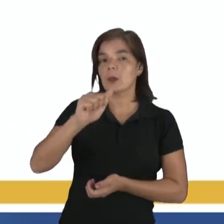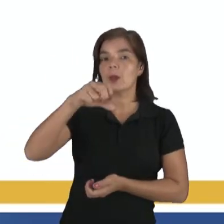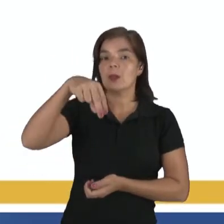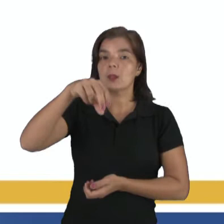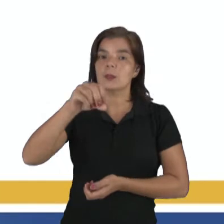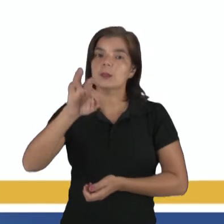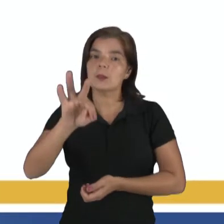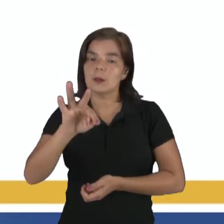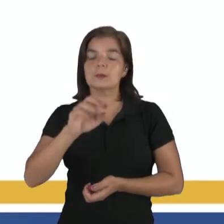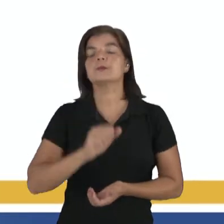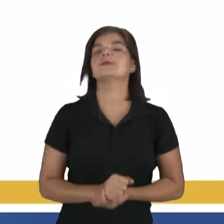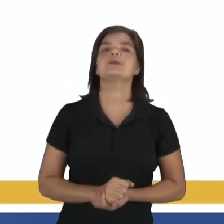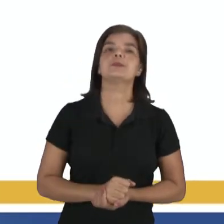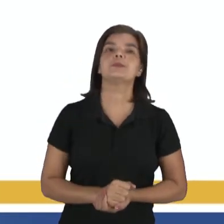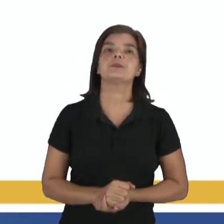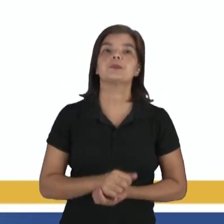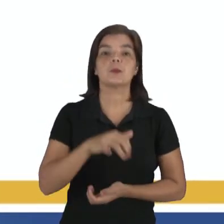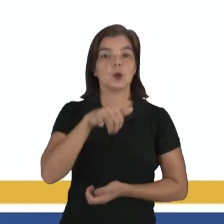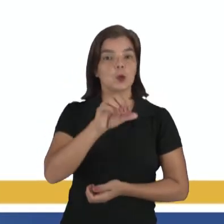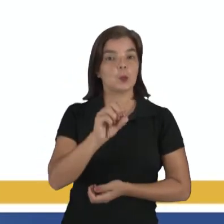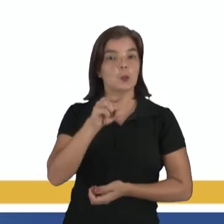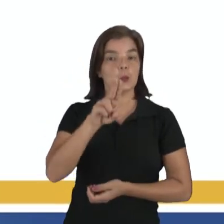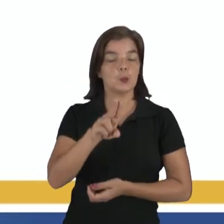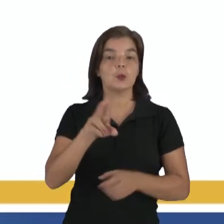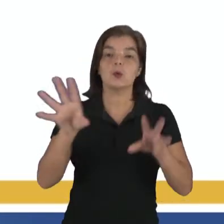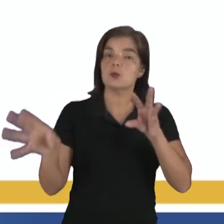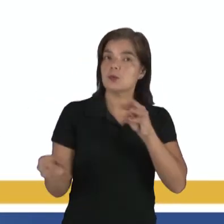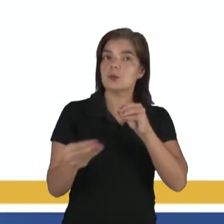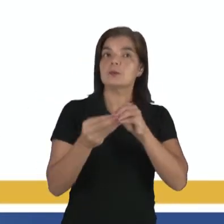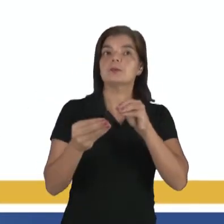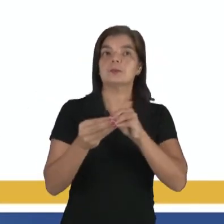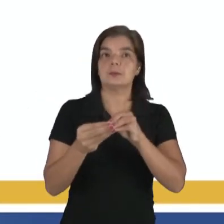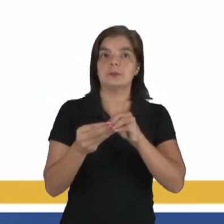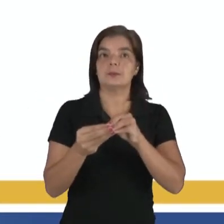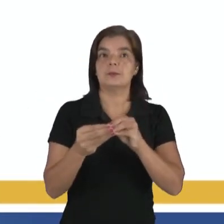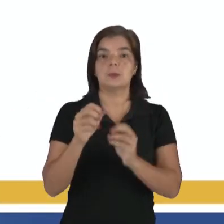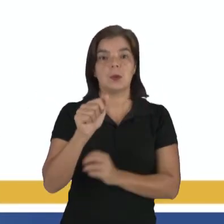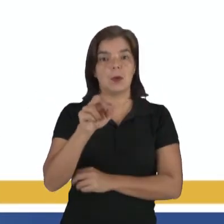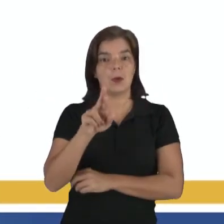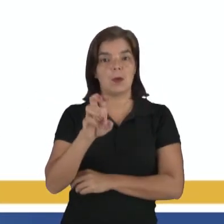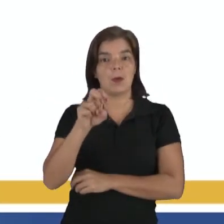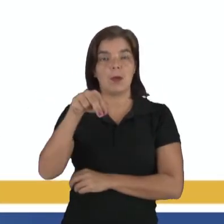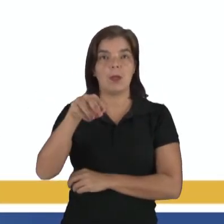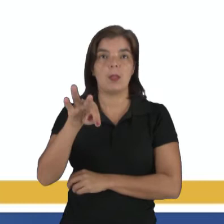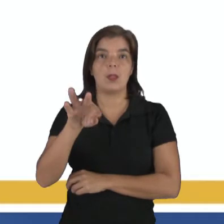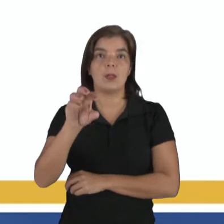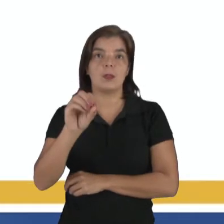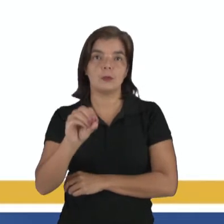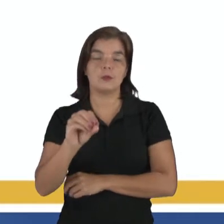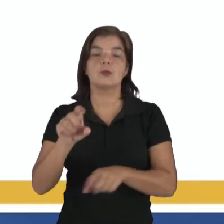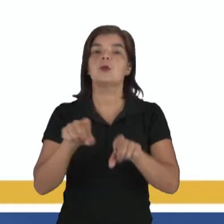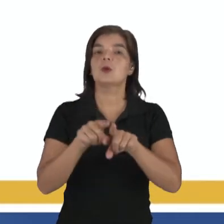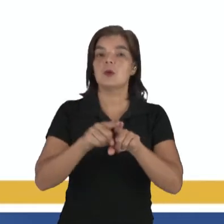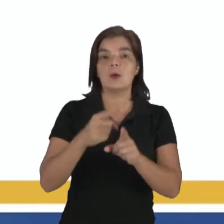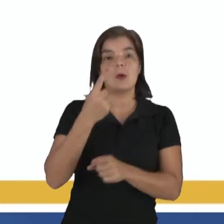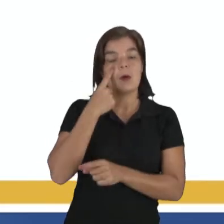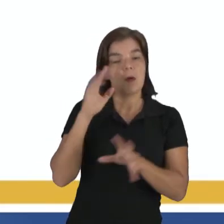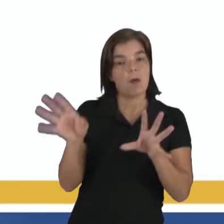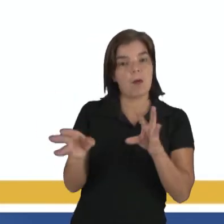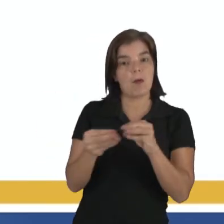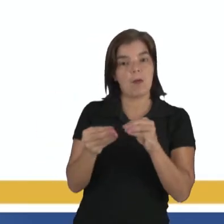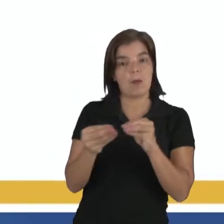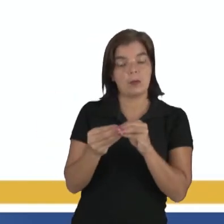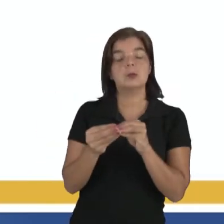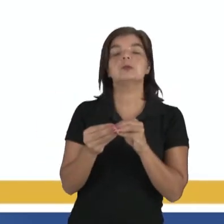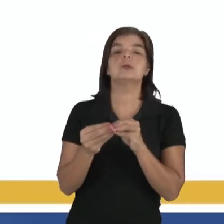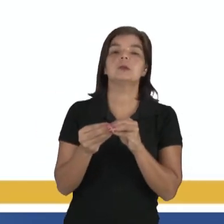O you are not. Se for abreviado, aren't. As formas contraídas, pessoal, que no caso eu estou falando